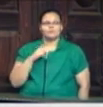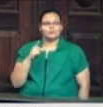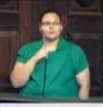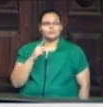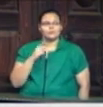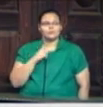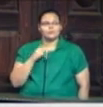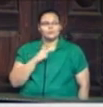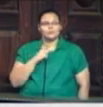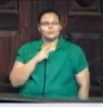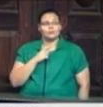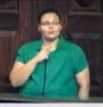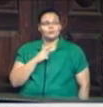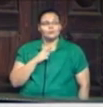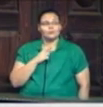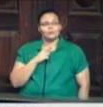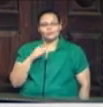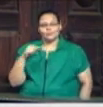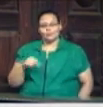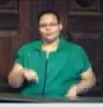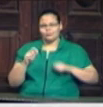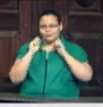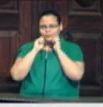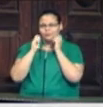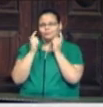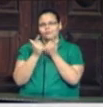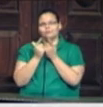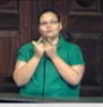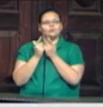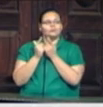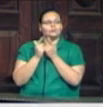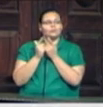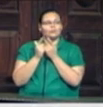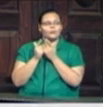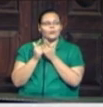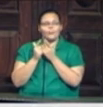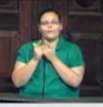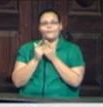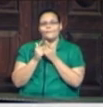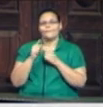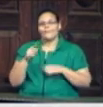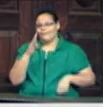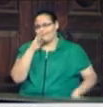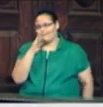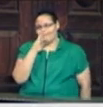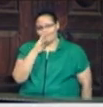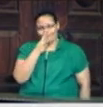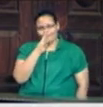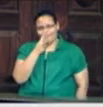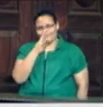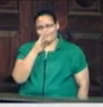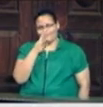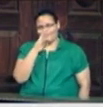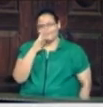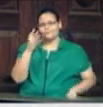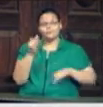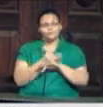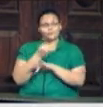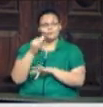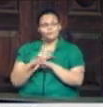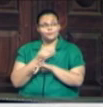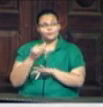presidente, às voltas nesta casa com a apreciação e a